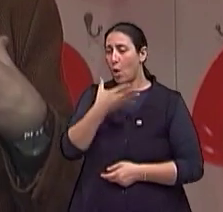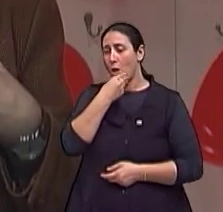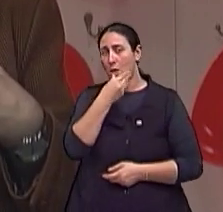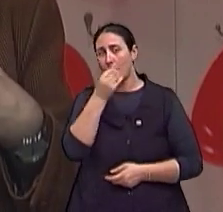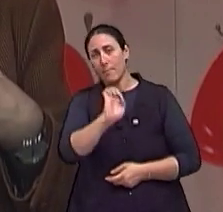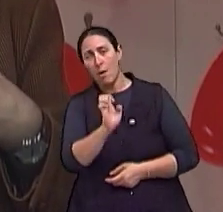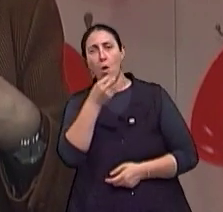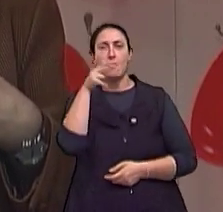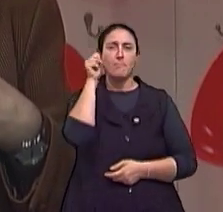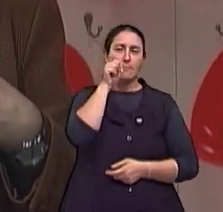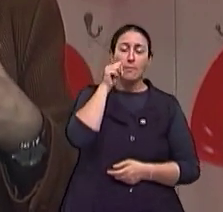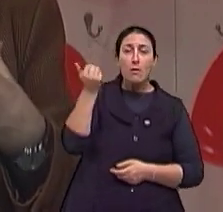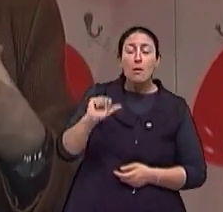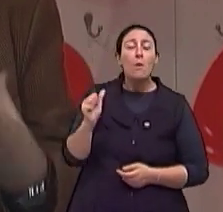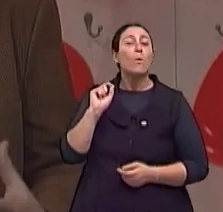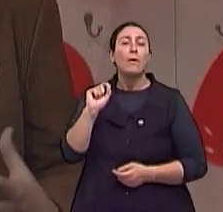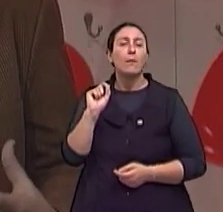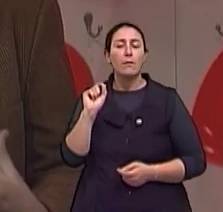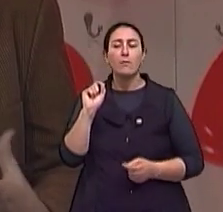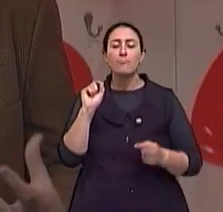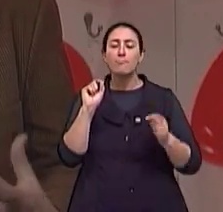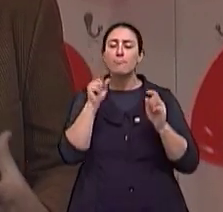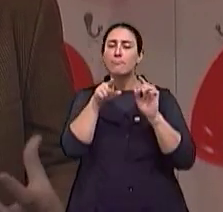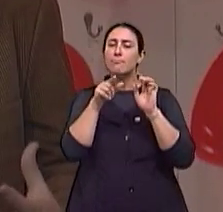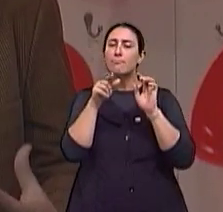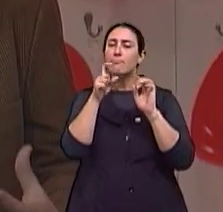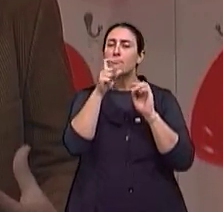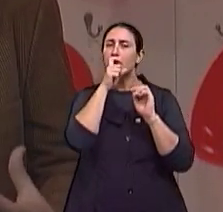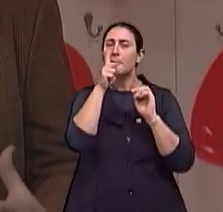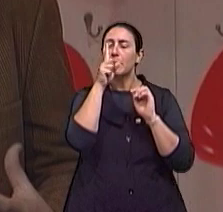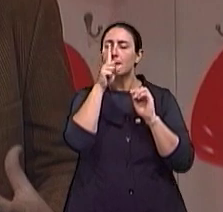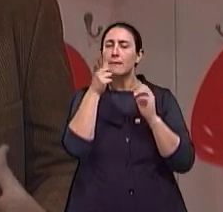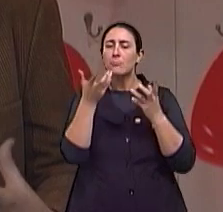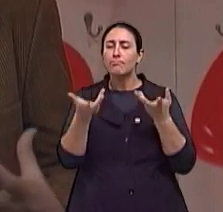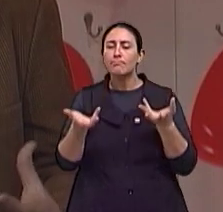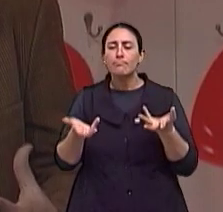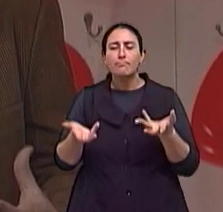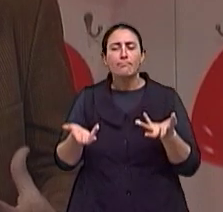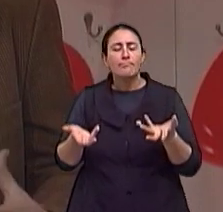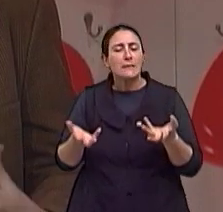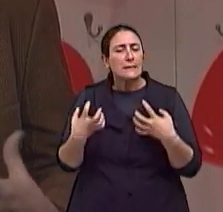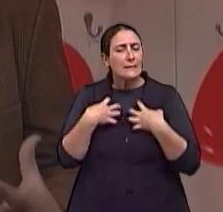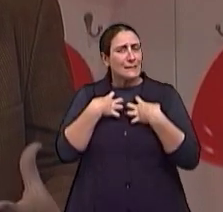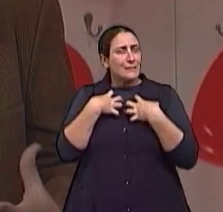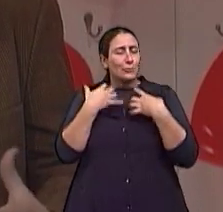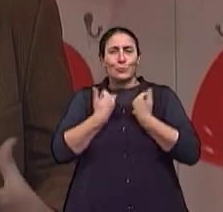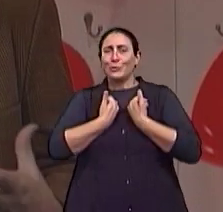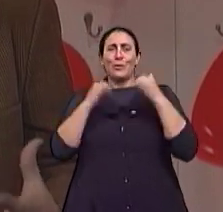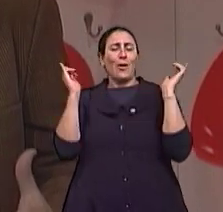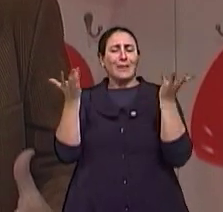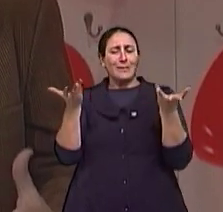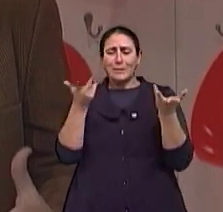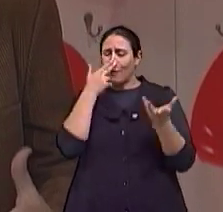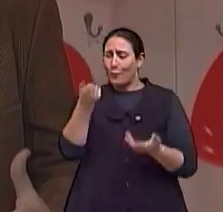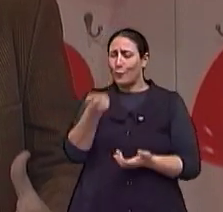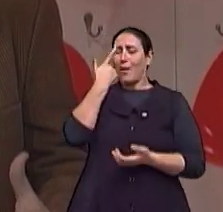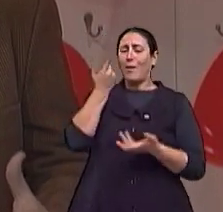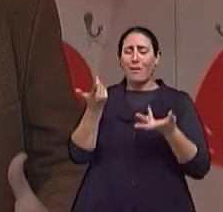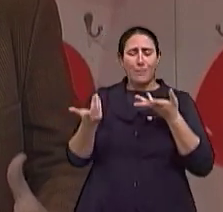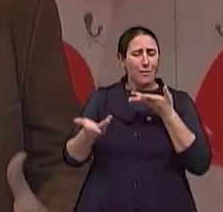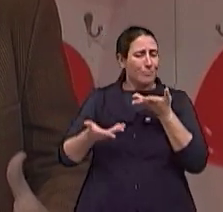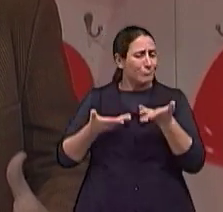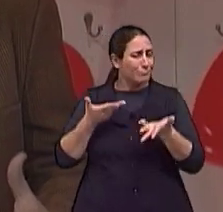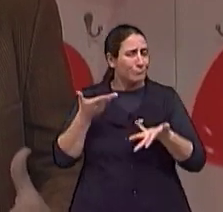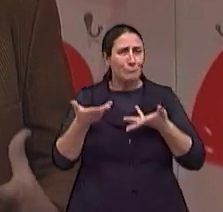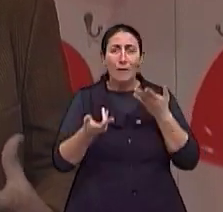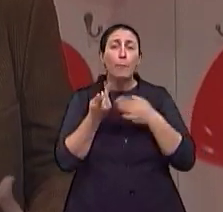homossexual e se sentem, de uma certa forma, bom, sei lá, fragilizados ou agredidos ou confusos com isso e